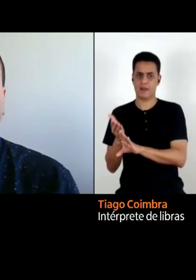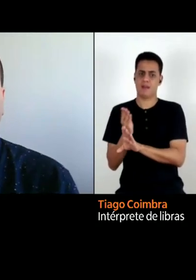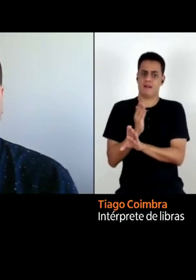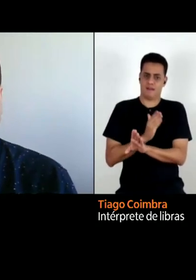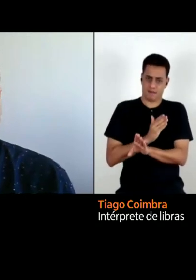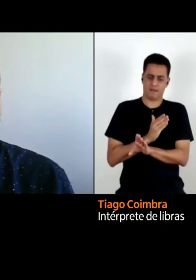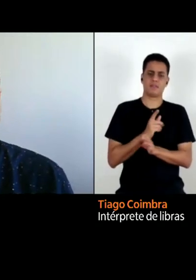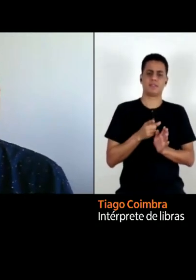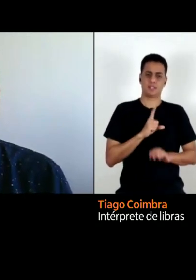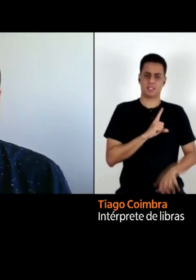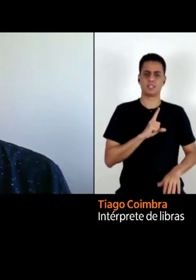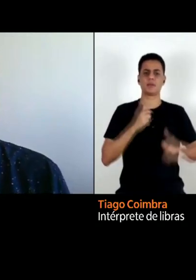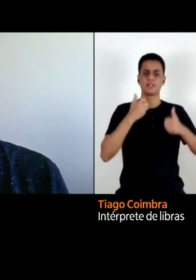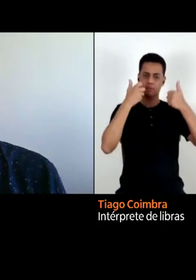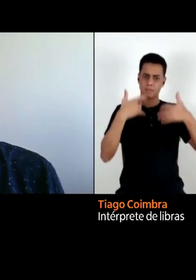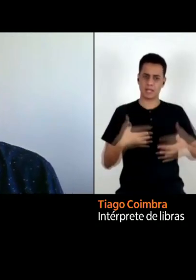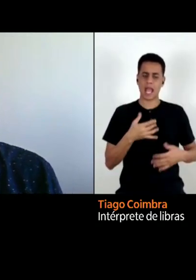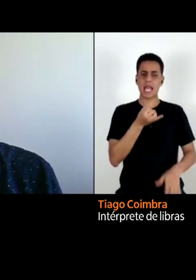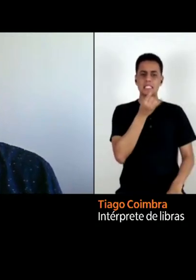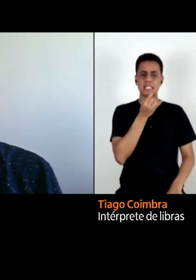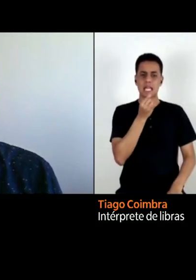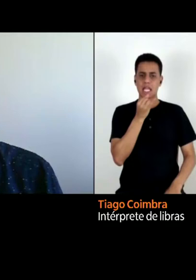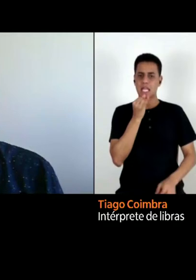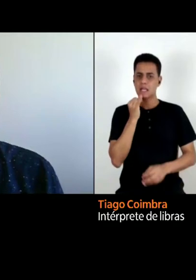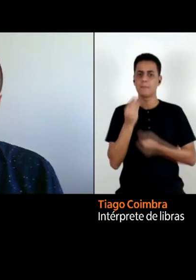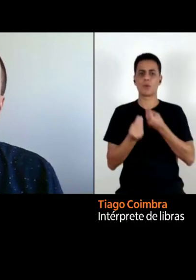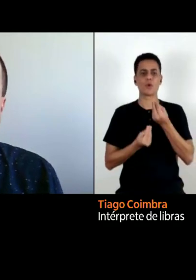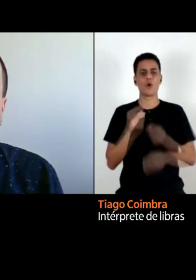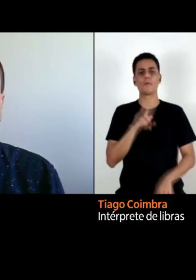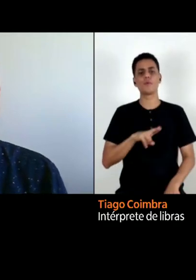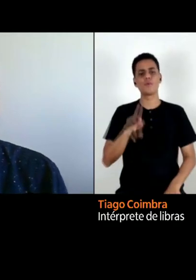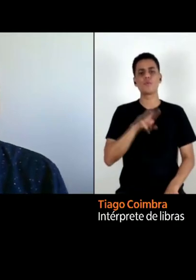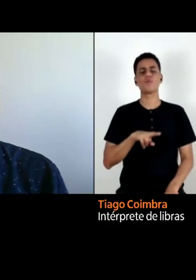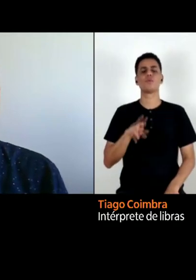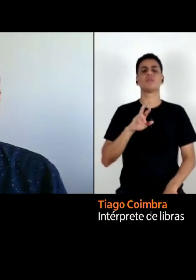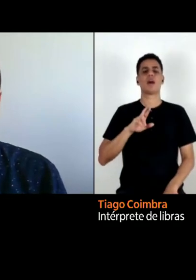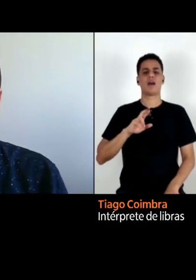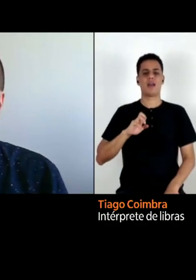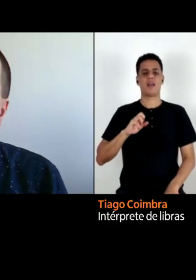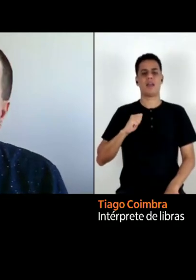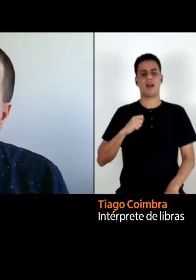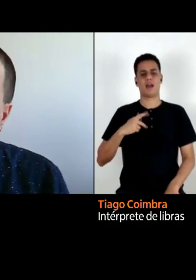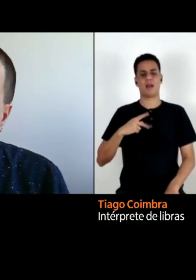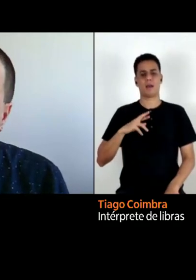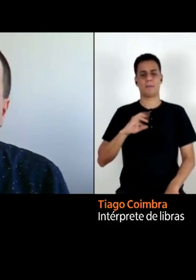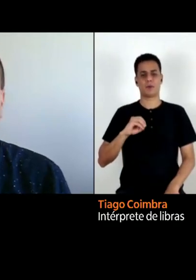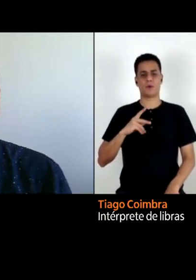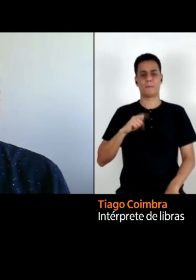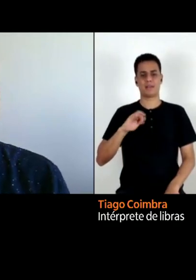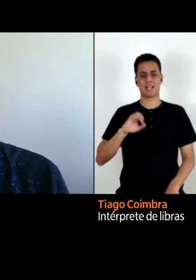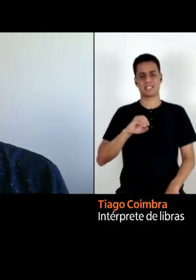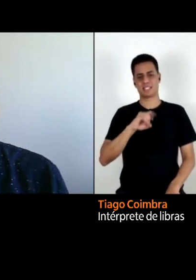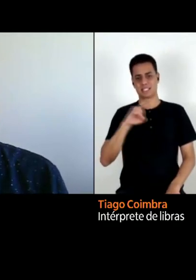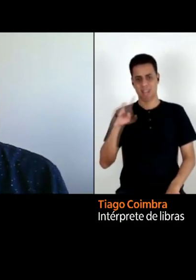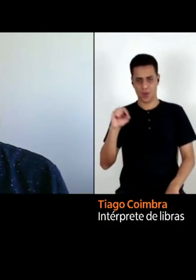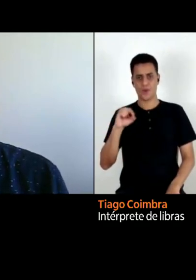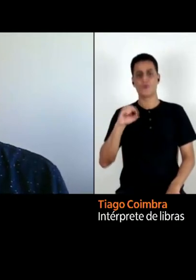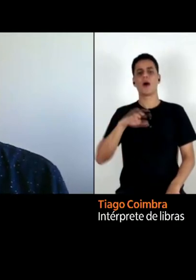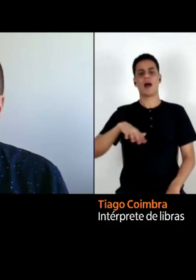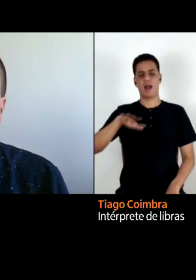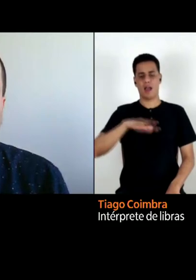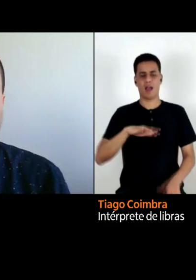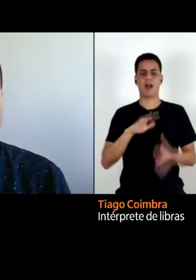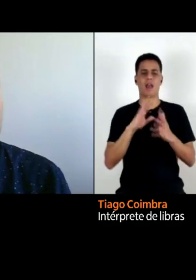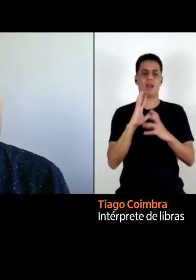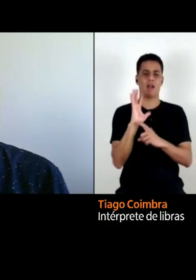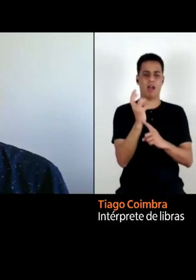de reapropriação nas artes plásticas, e a seguir também em outras artes, mas sem a